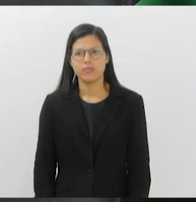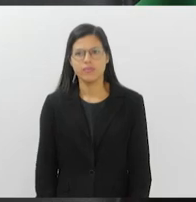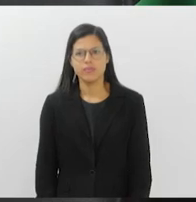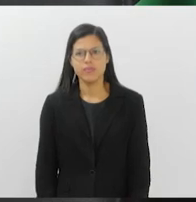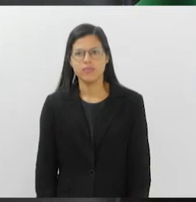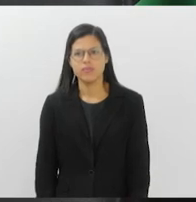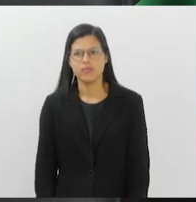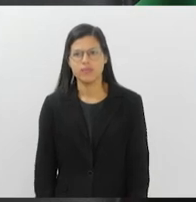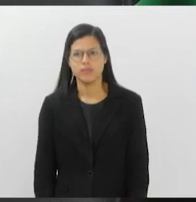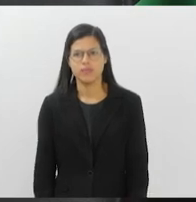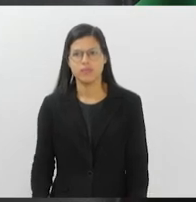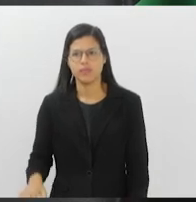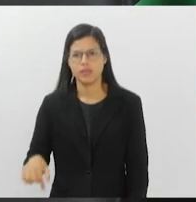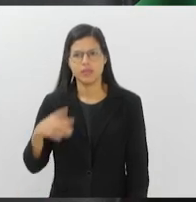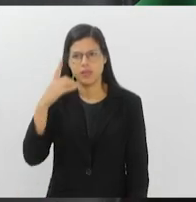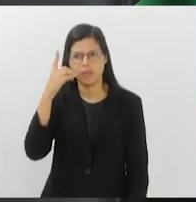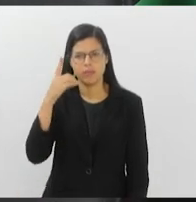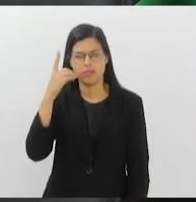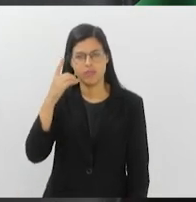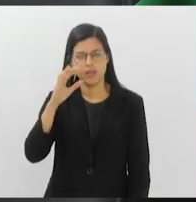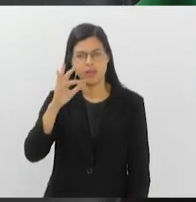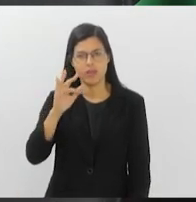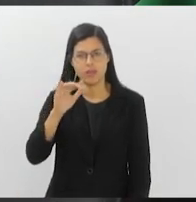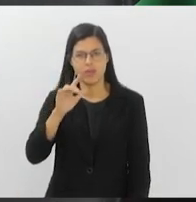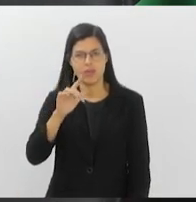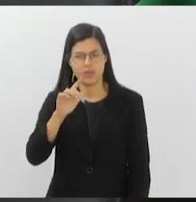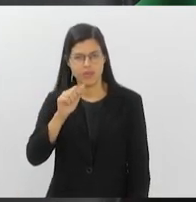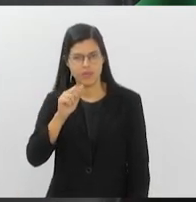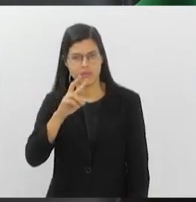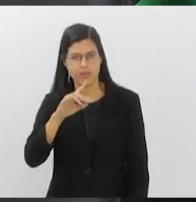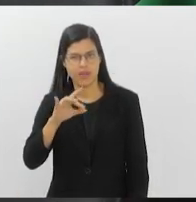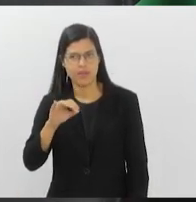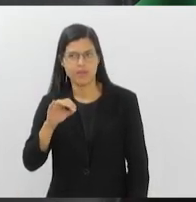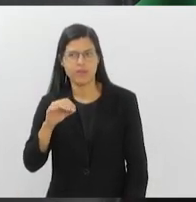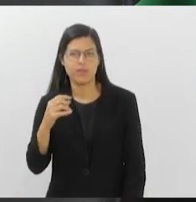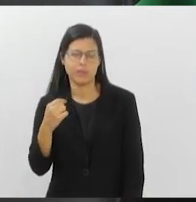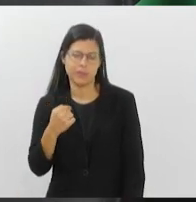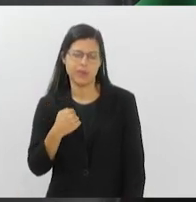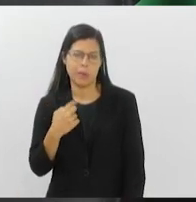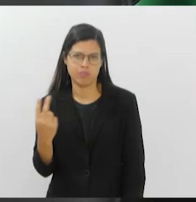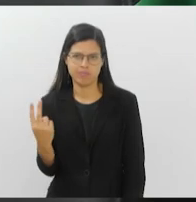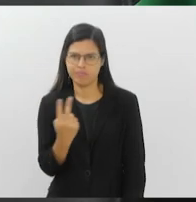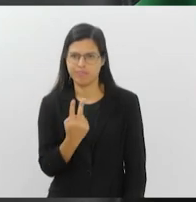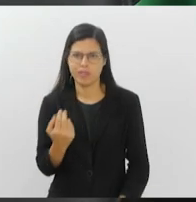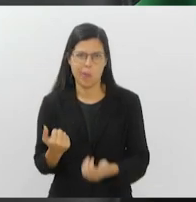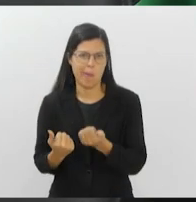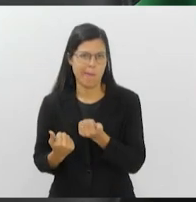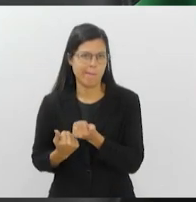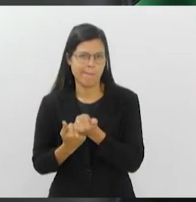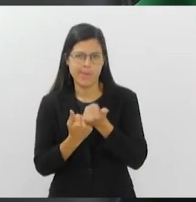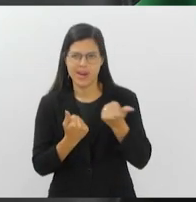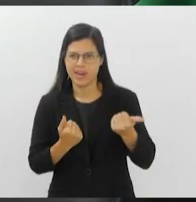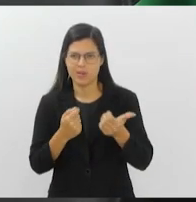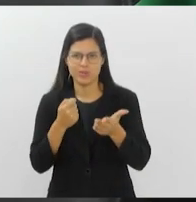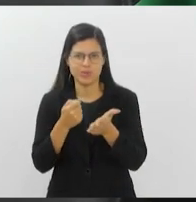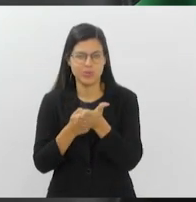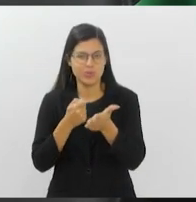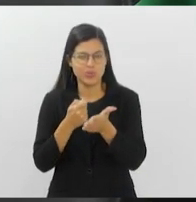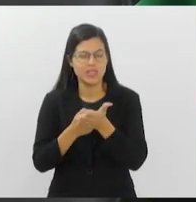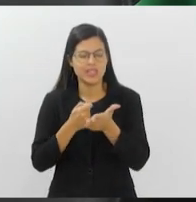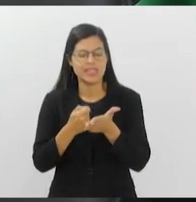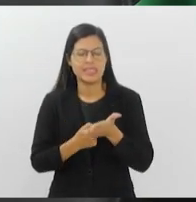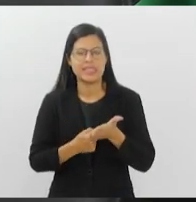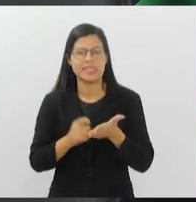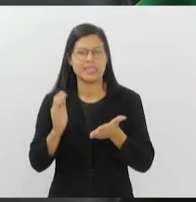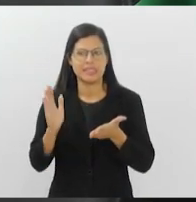E, deputado Flávio Serafini, somos um pouco companheiros aí de lutas, de muitas lutas aqui, né?